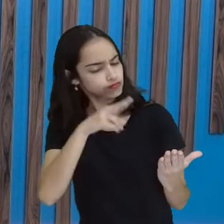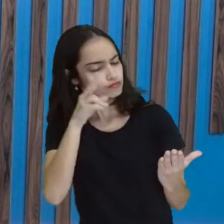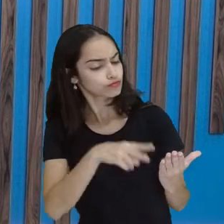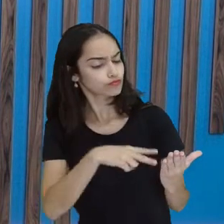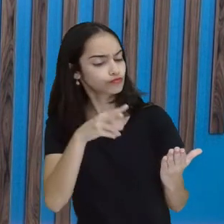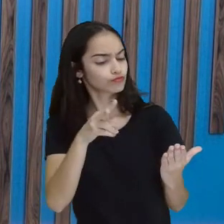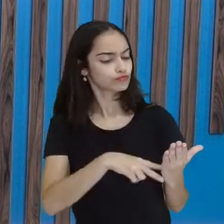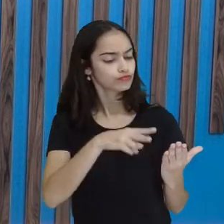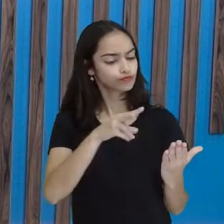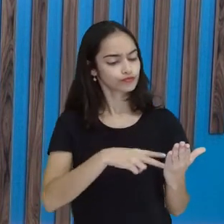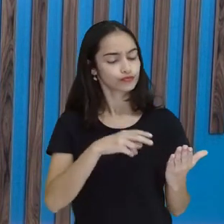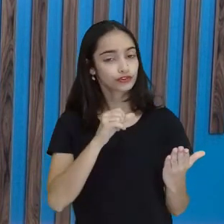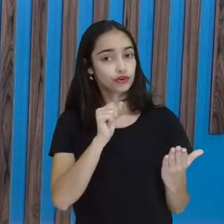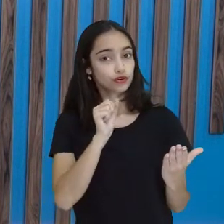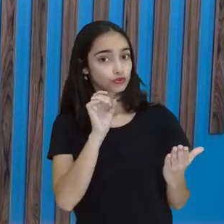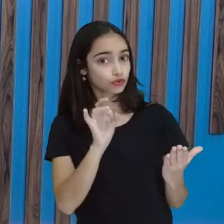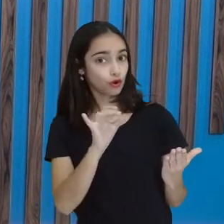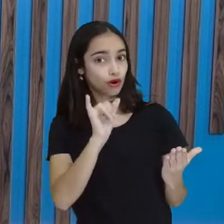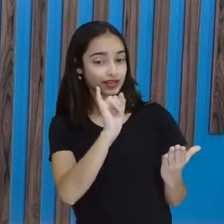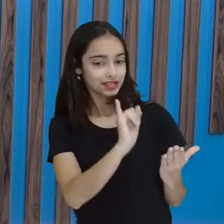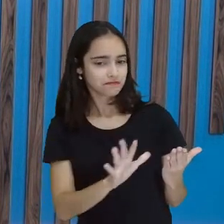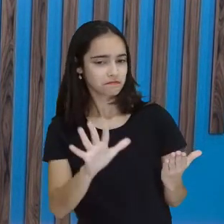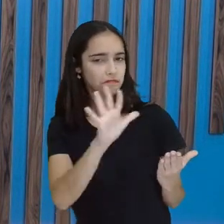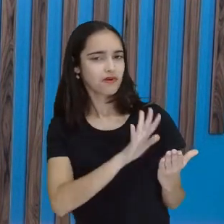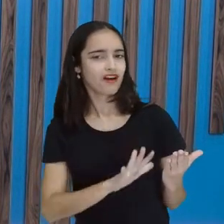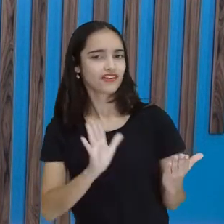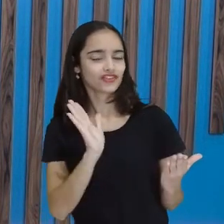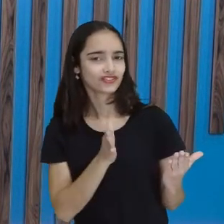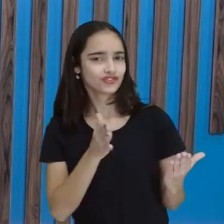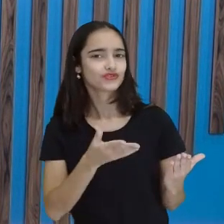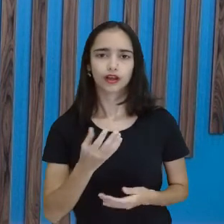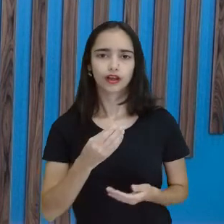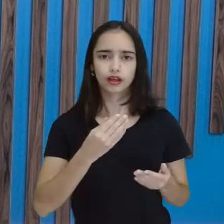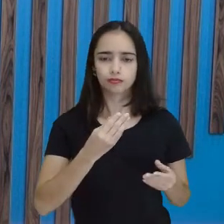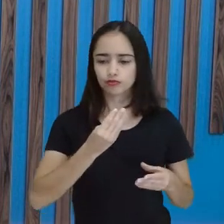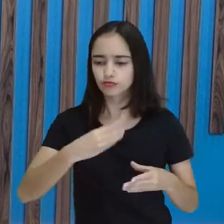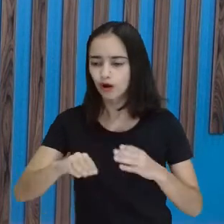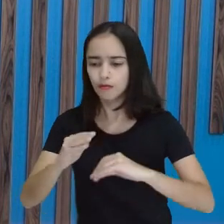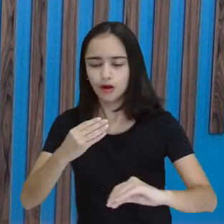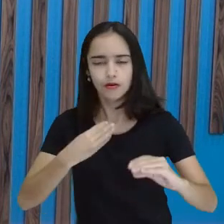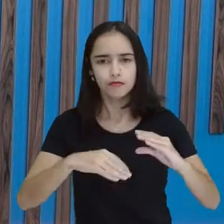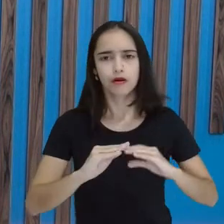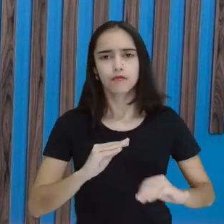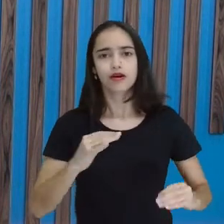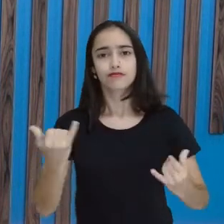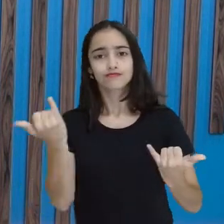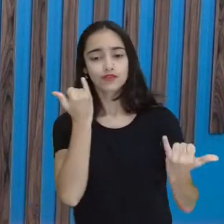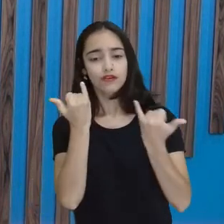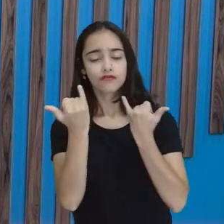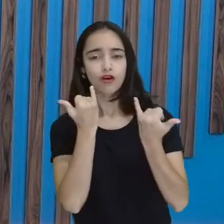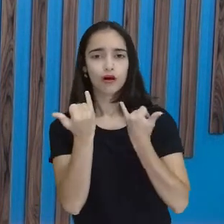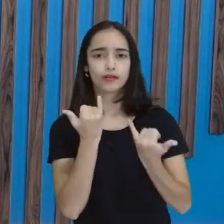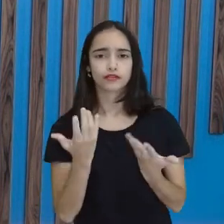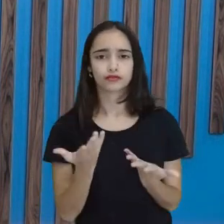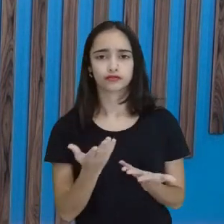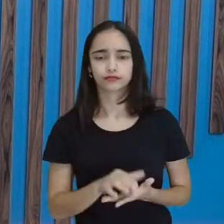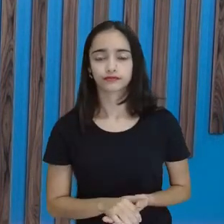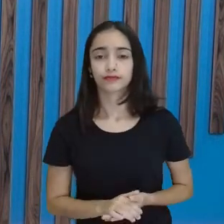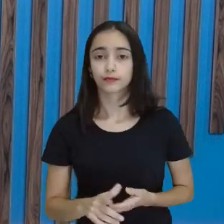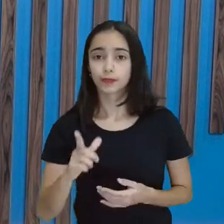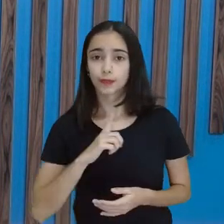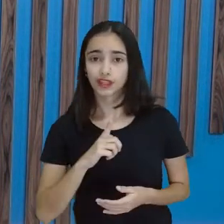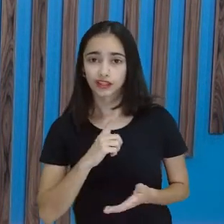aí? Será? Esses dias aí a gente viu muita imagem assim, não foi parecida, não foi? Essa movimentação assim nas